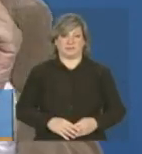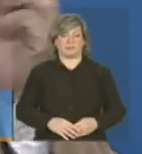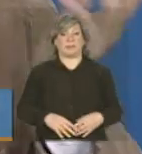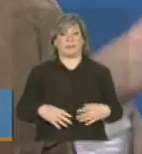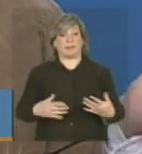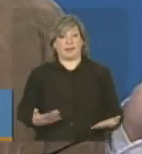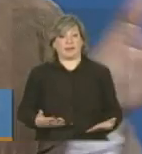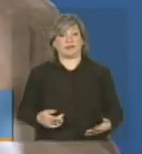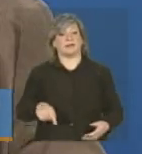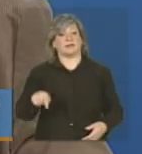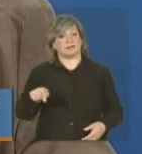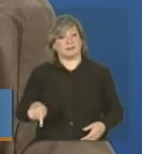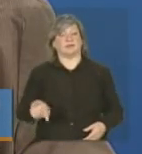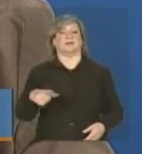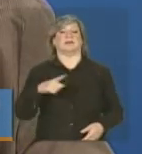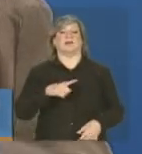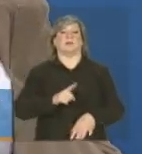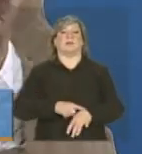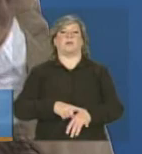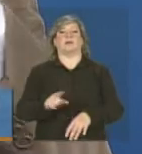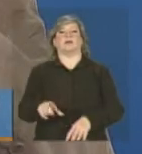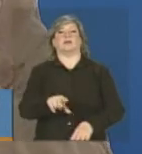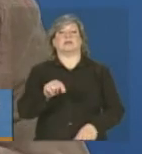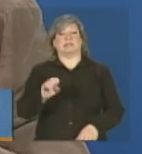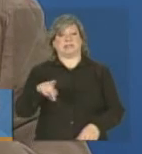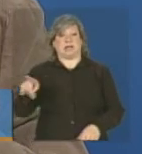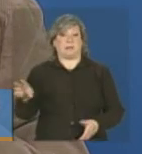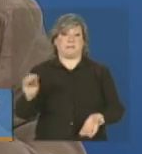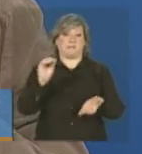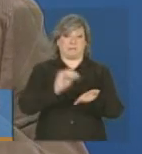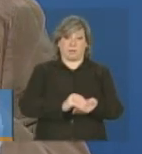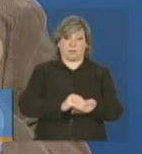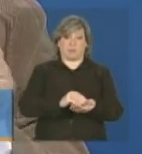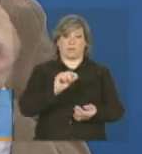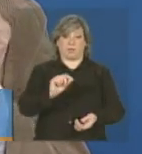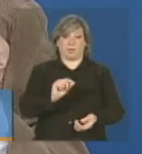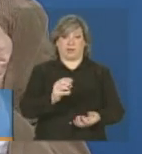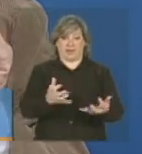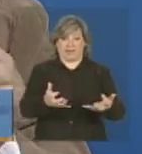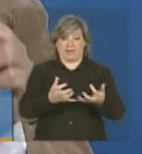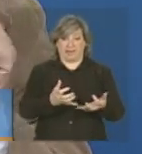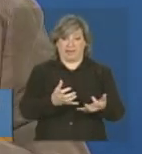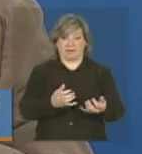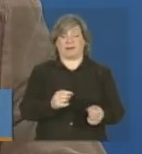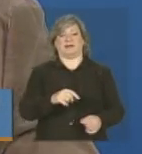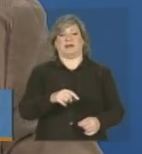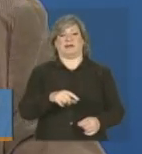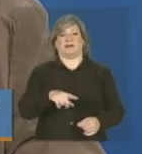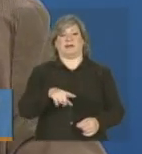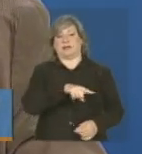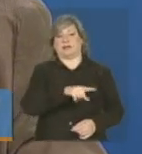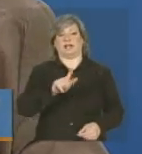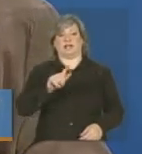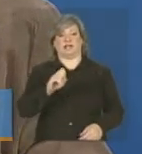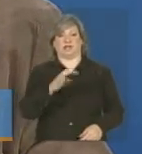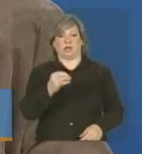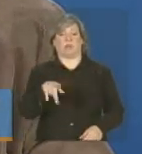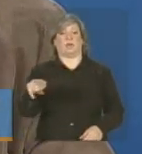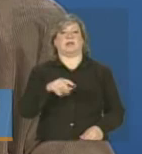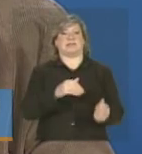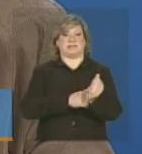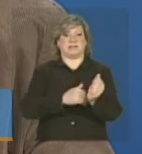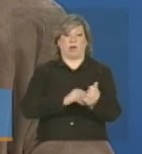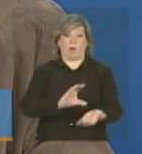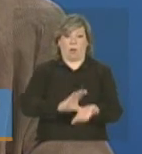ele, aí vem a situação que a Cristina colocou. Se ele optar por ser o gestor das senhas do conselho, ele deverá